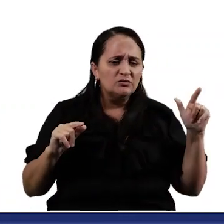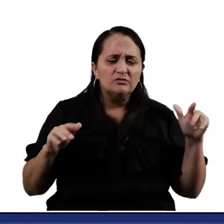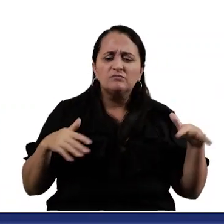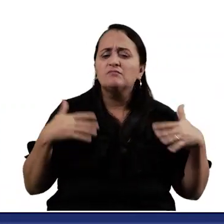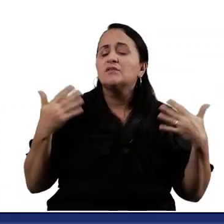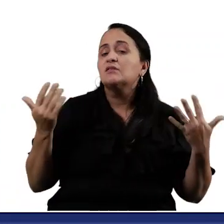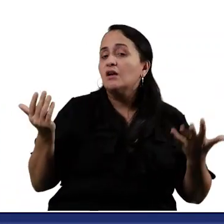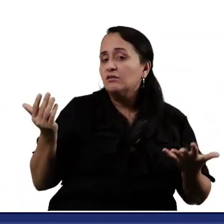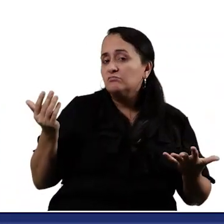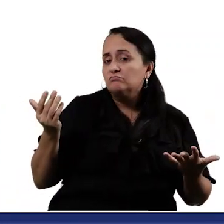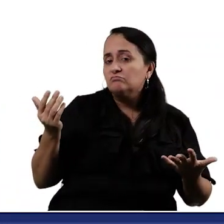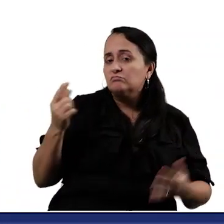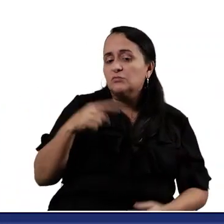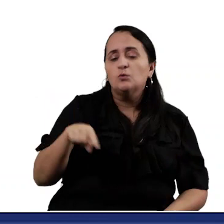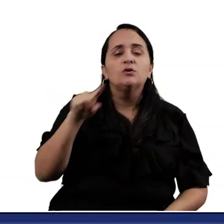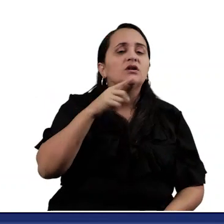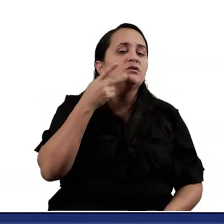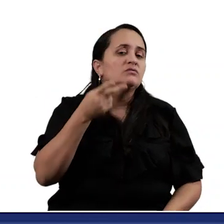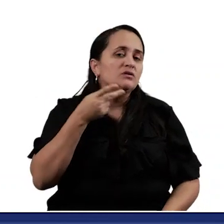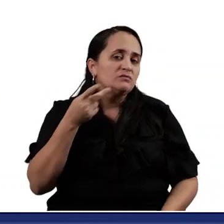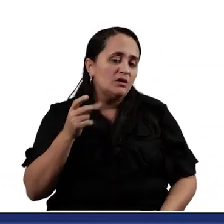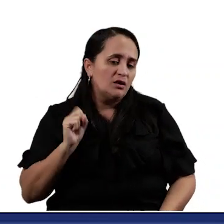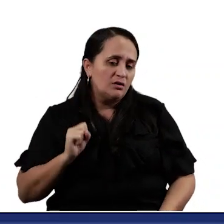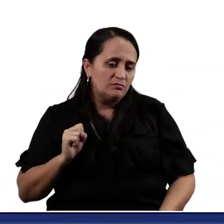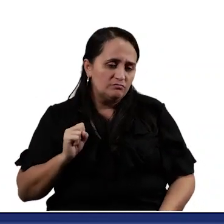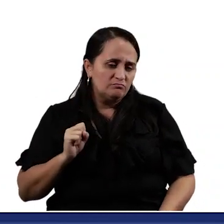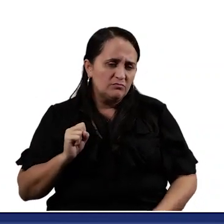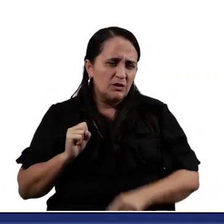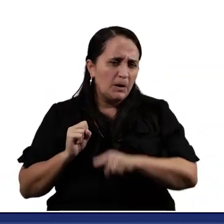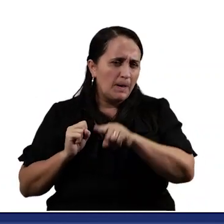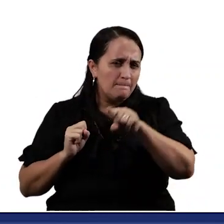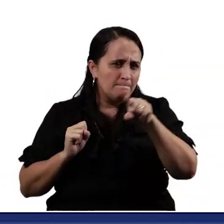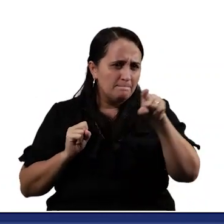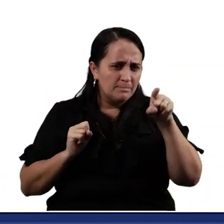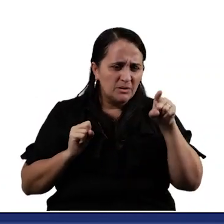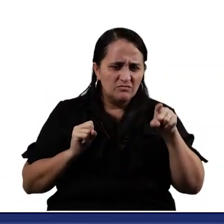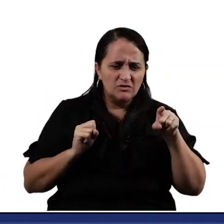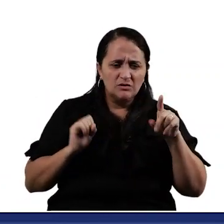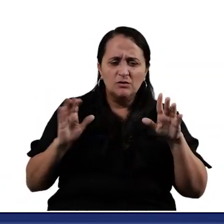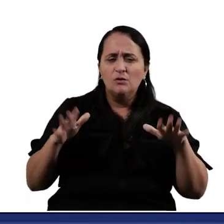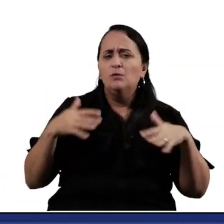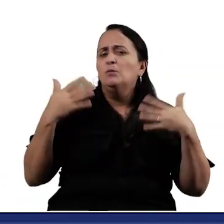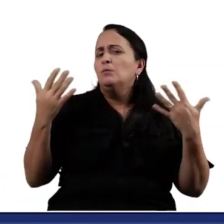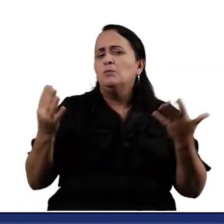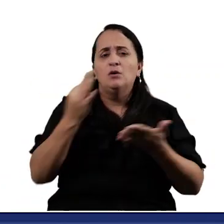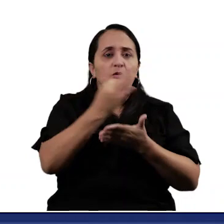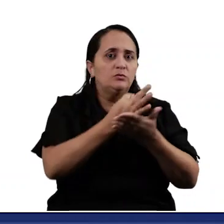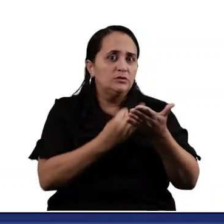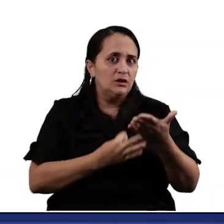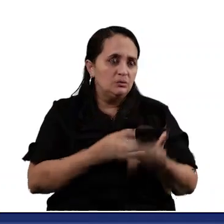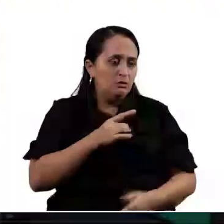o que vocês me dizem para você qual foi o trecho que mais gerou